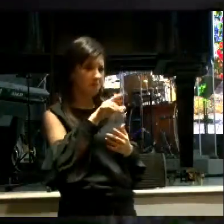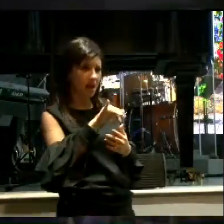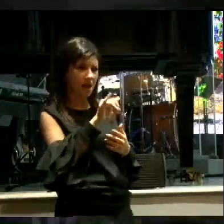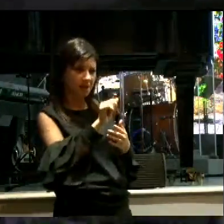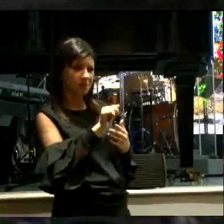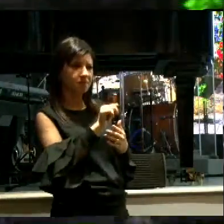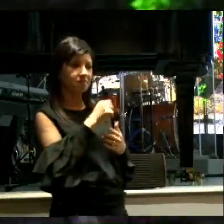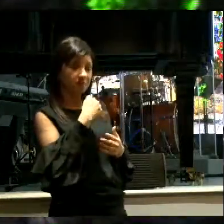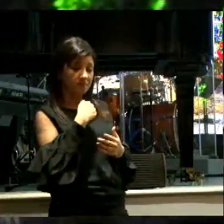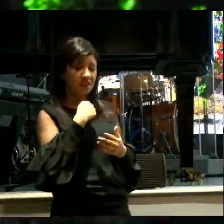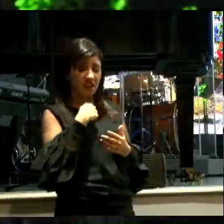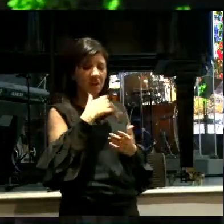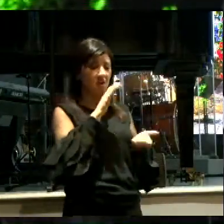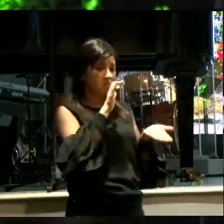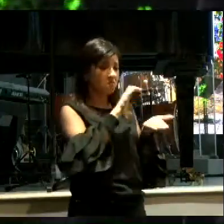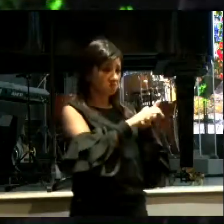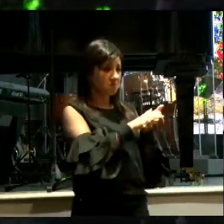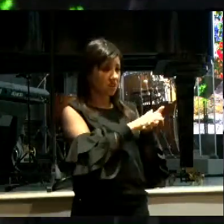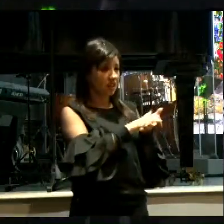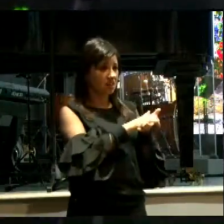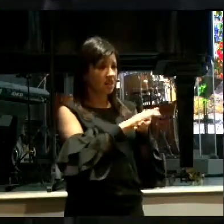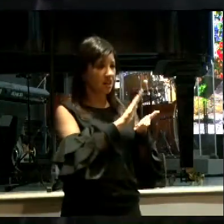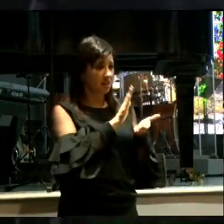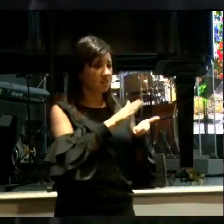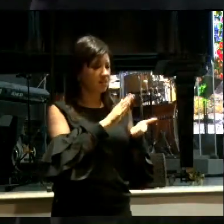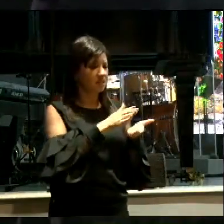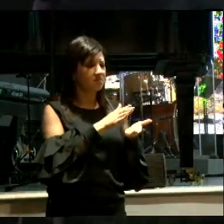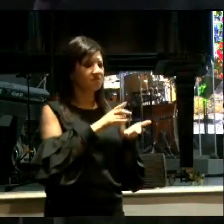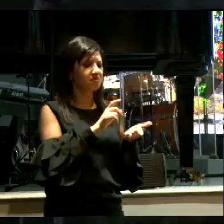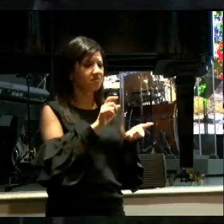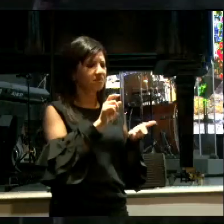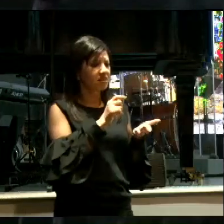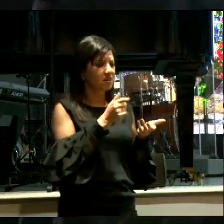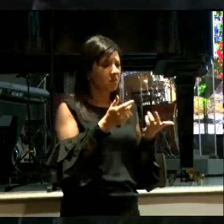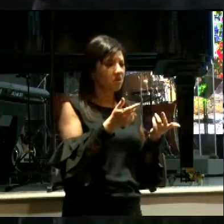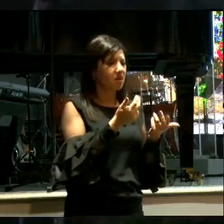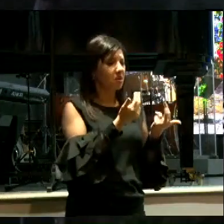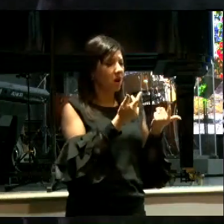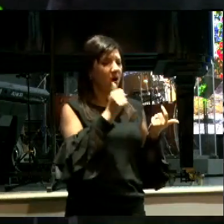eu sou casada com uma Mary Duarte, o que que eu faço?